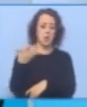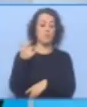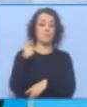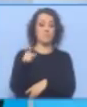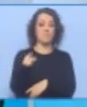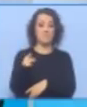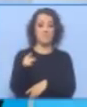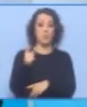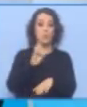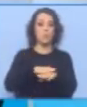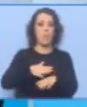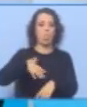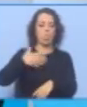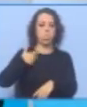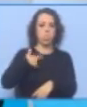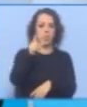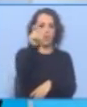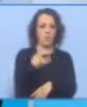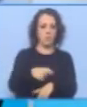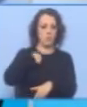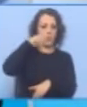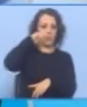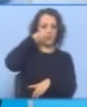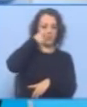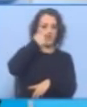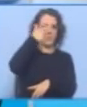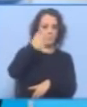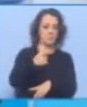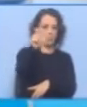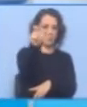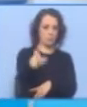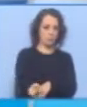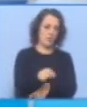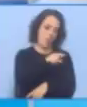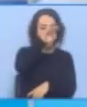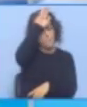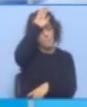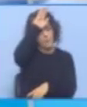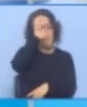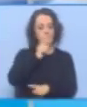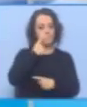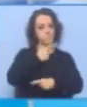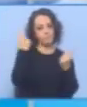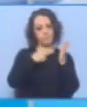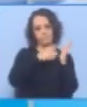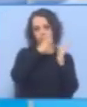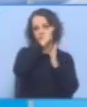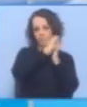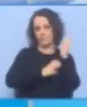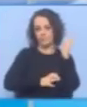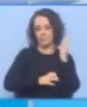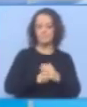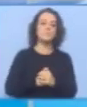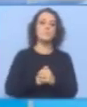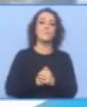assentam no medo do outro, na falta da desconfiança em relação ao outro. E contra isso que o Papa reage nesta mensagem. E a partir dos